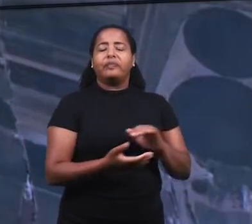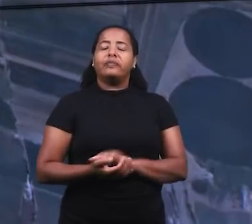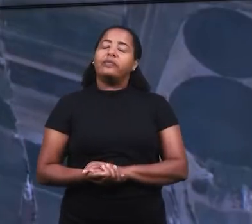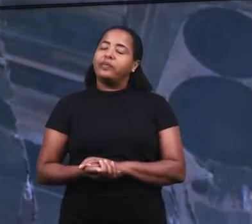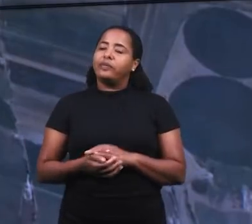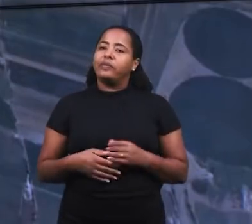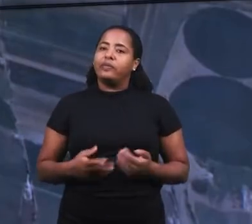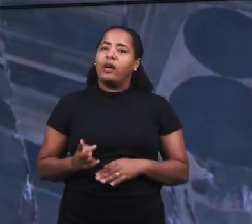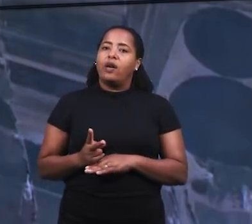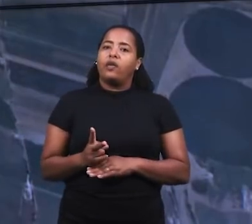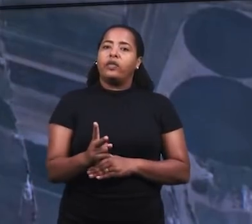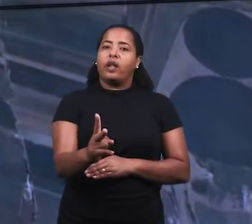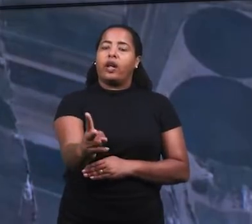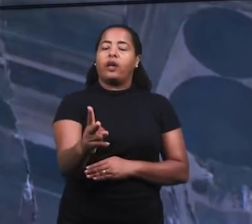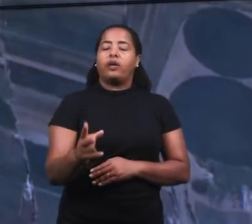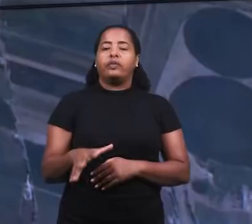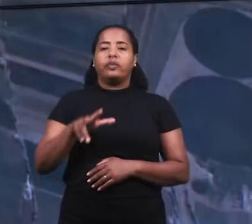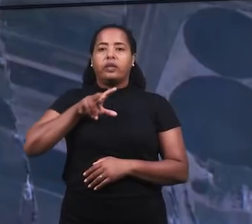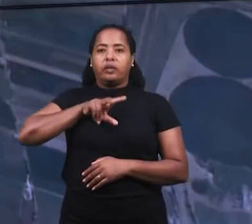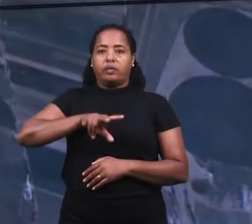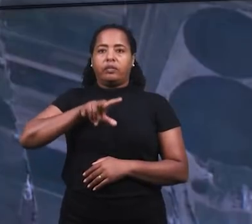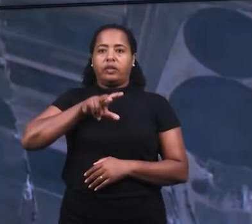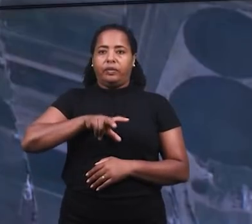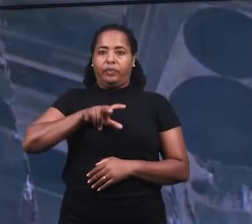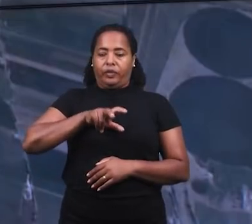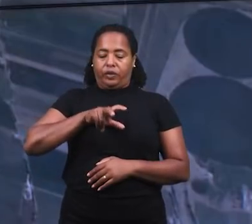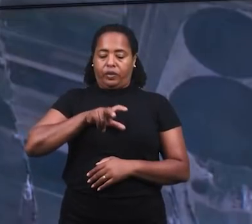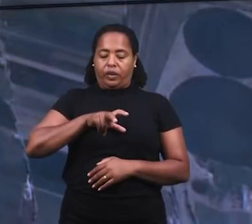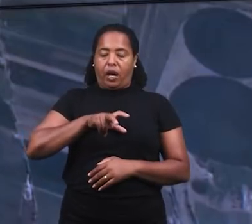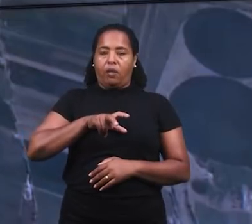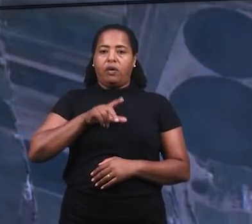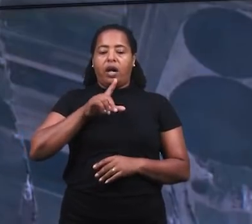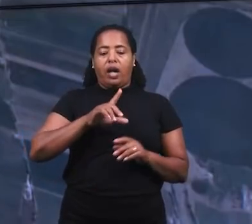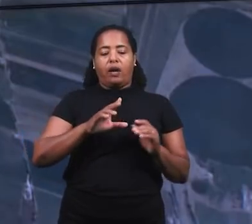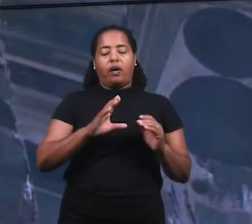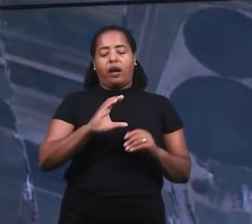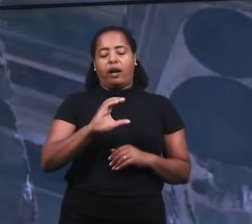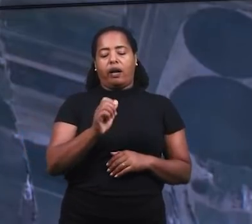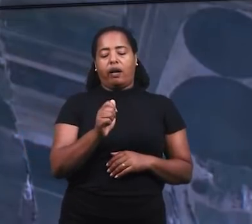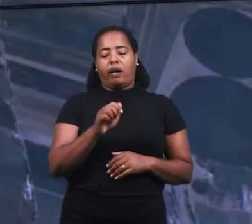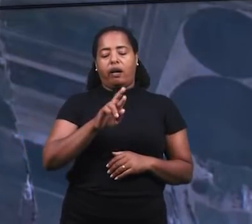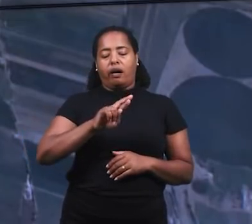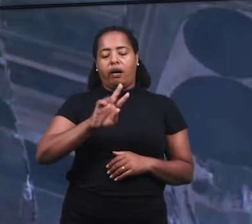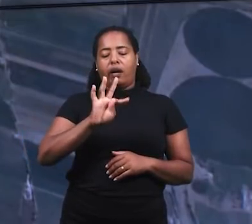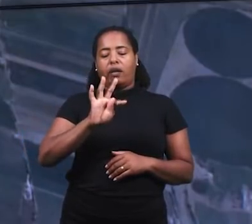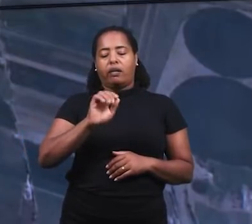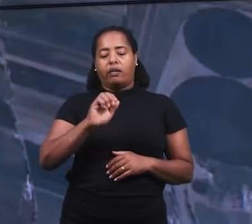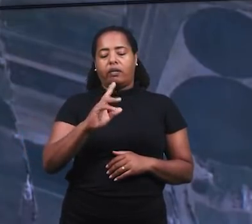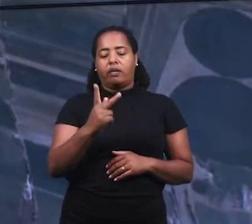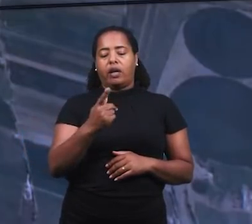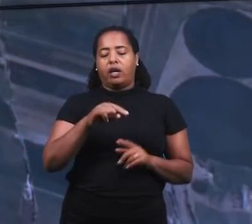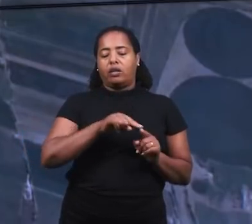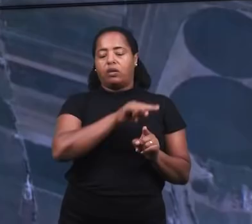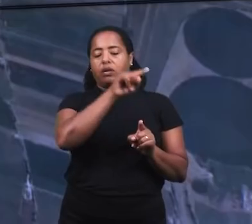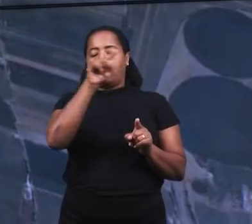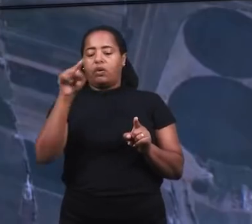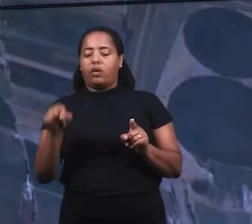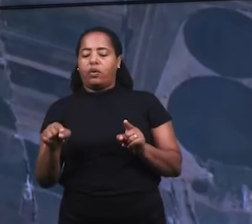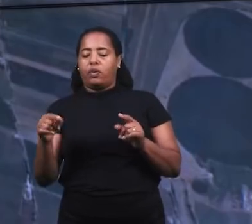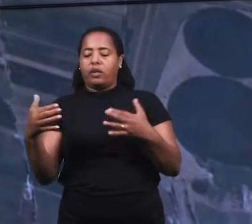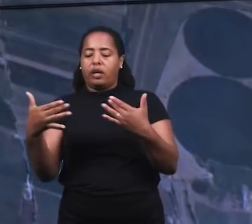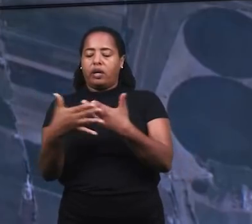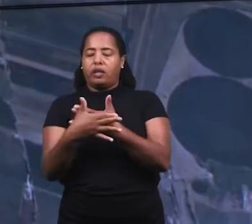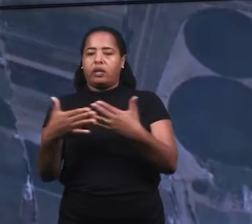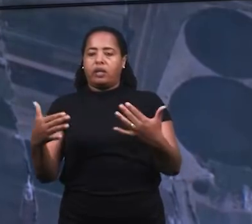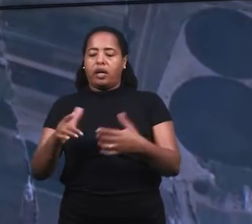Senhor. Glória a Deus. Muito bem, irmão, nós iremos continuar agora em Portugal, mas iremos sair agora de Cartacho